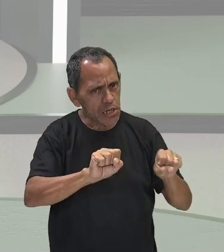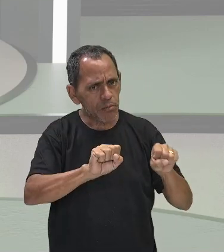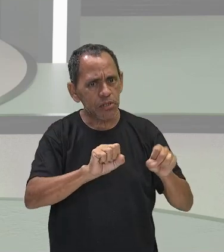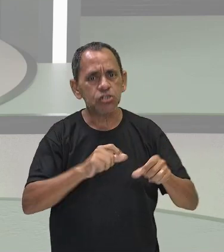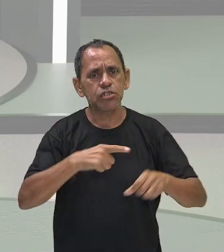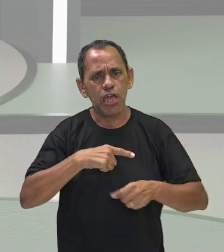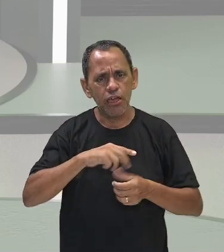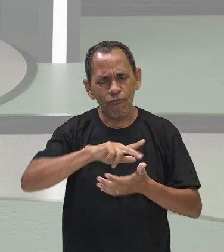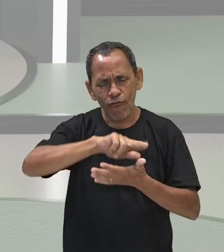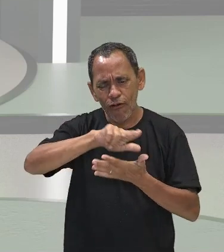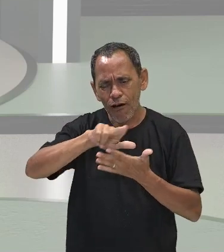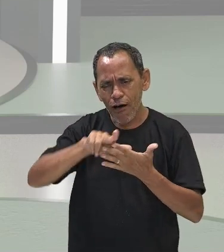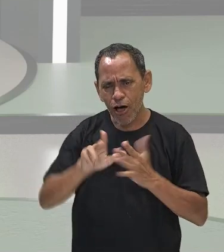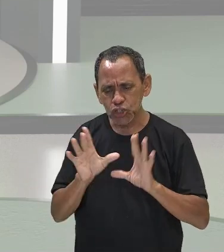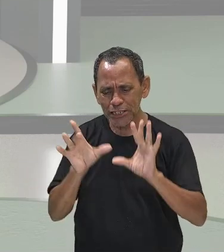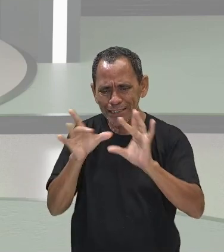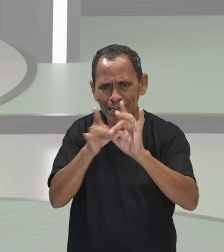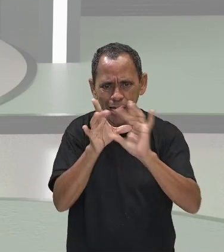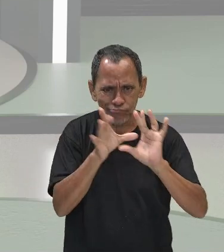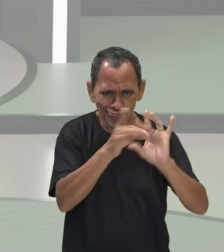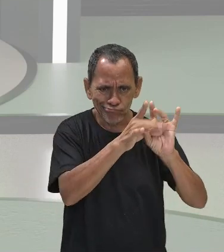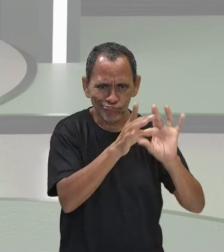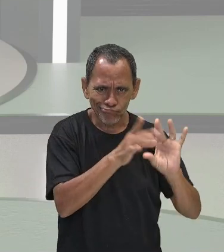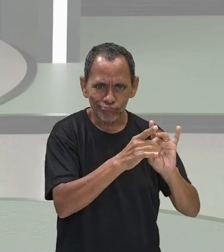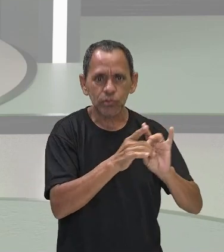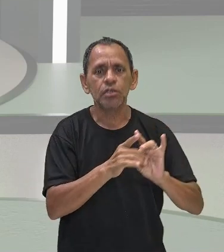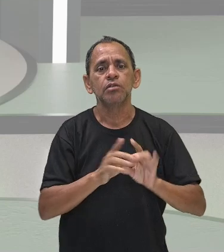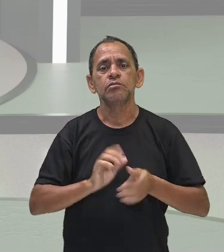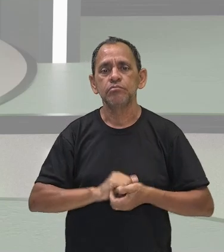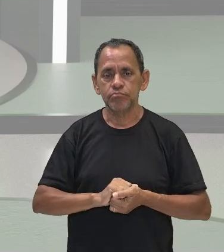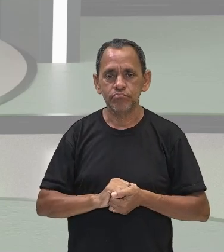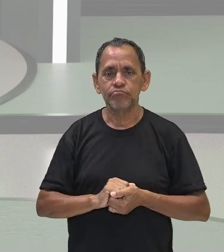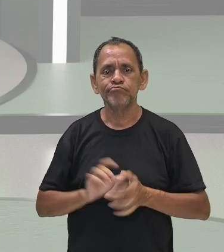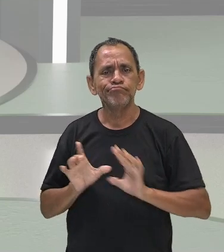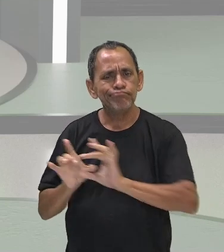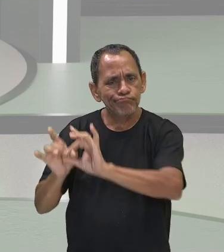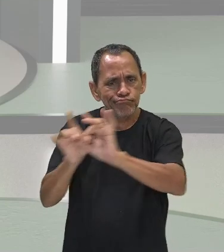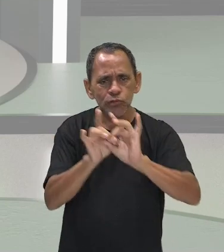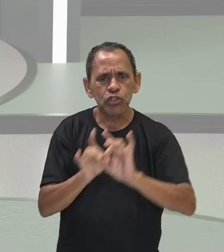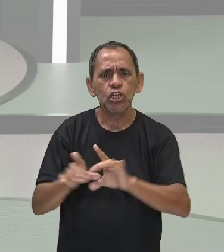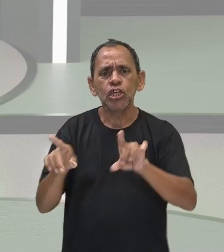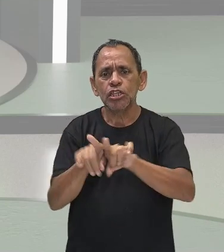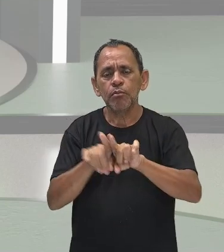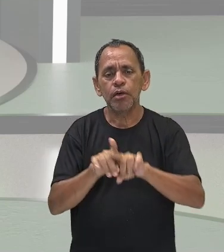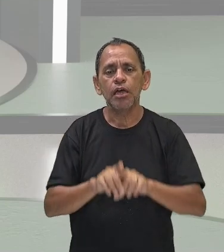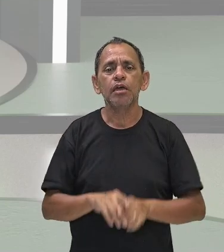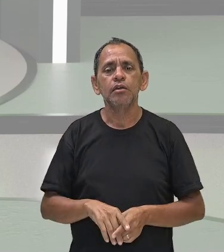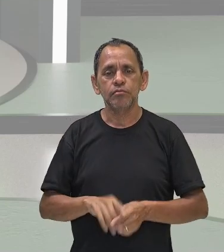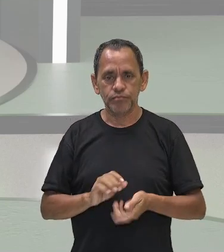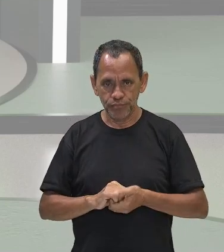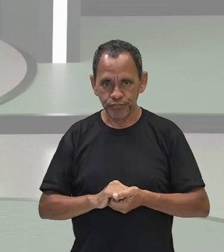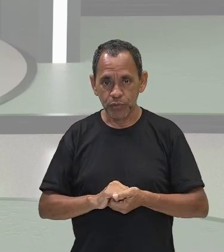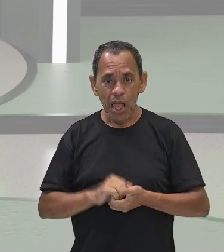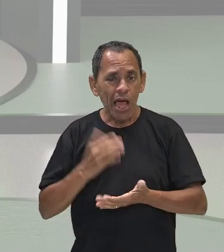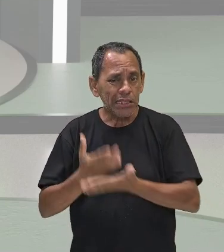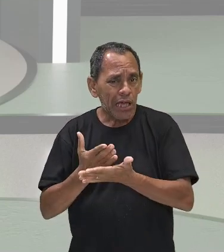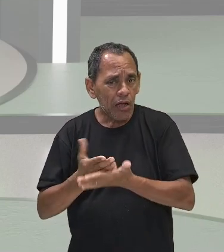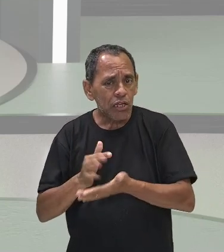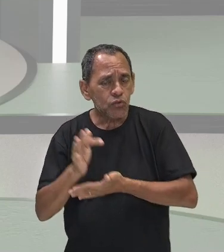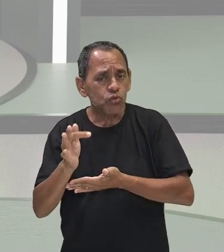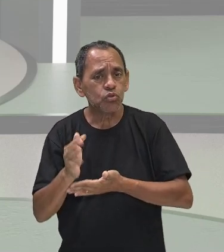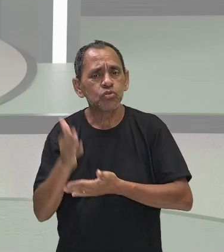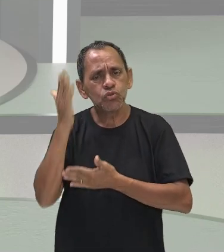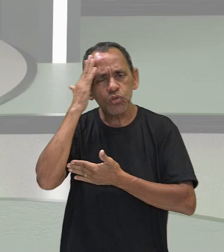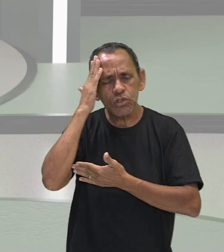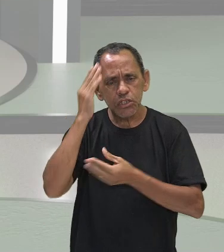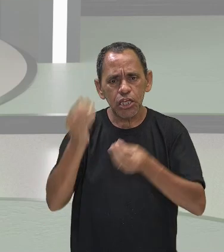eles estão interligados e com o passar das nossas aulas vocês vão entender que o sistema excretor ele faz uma comunicação direta com